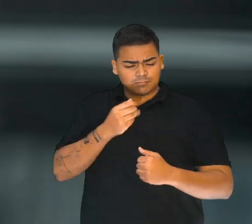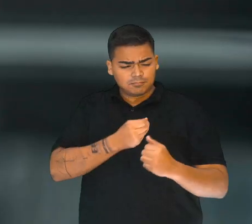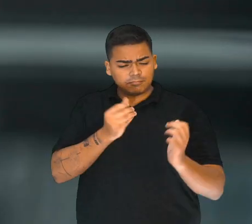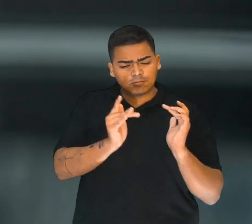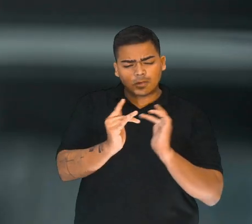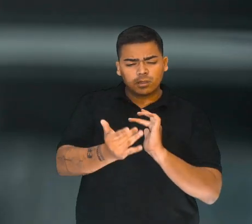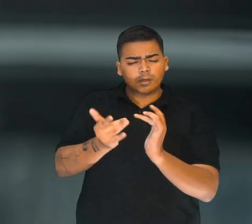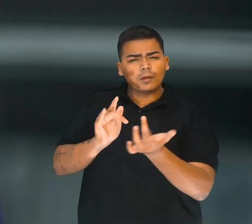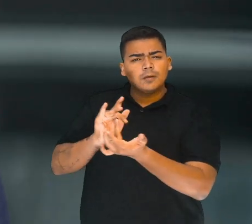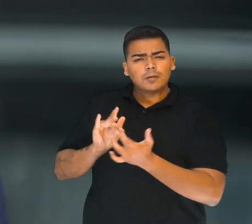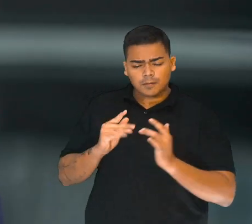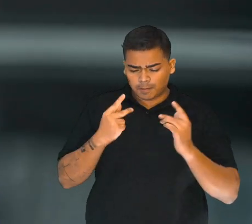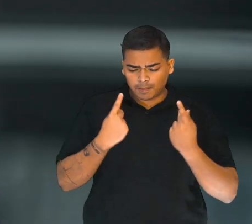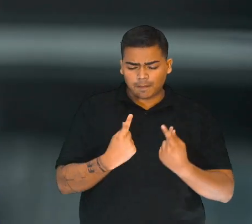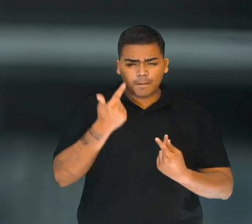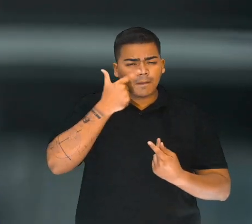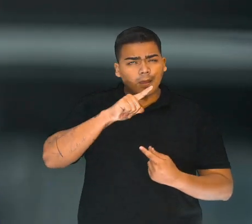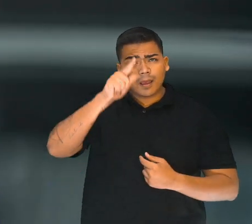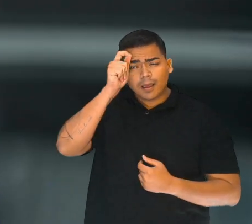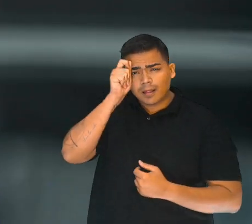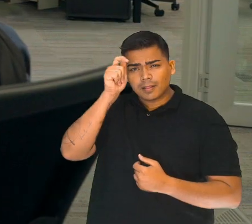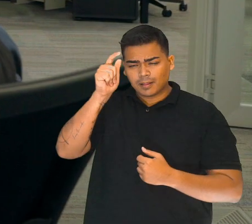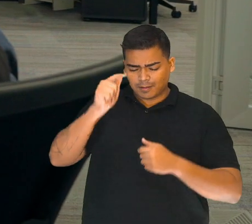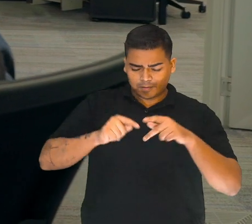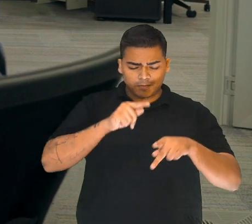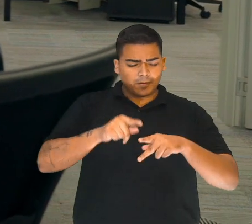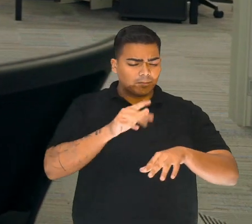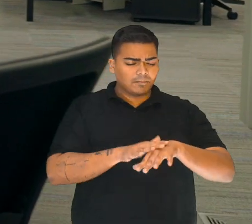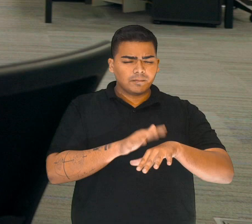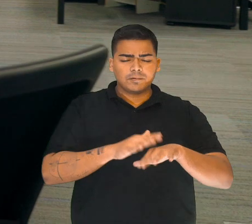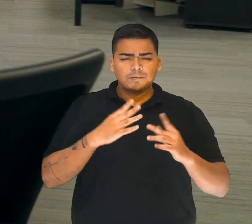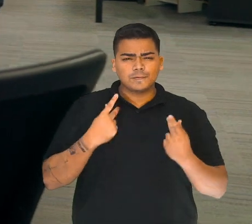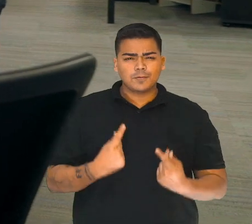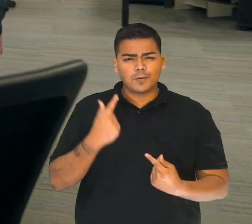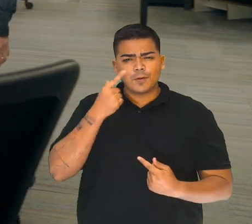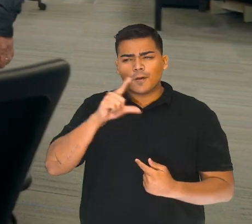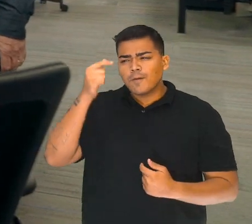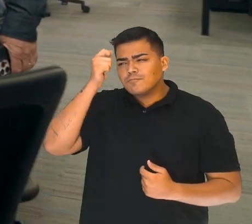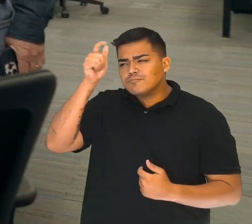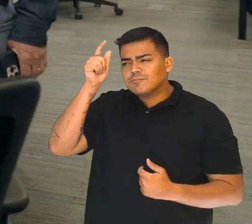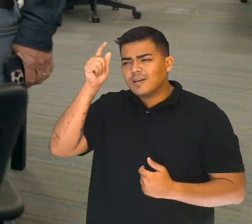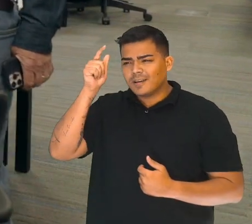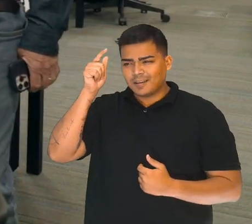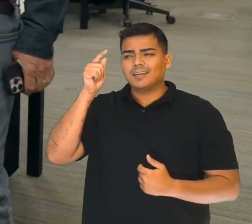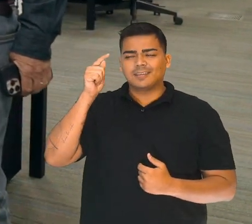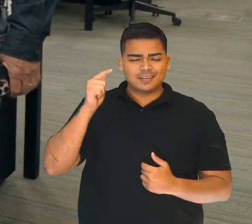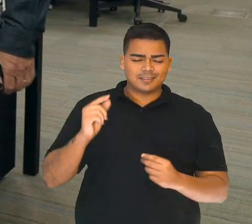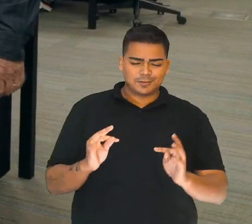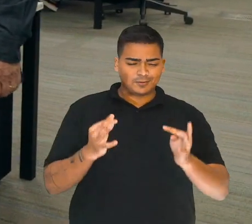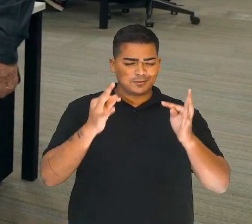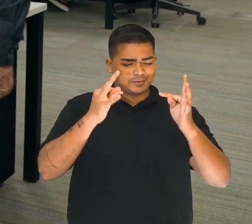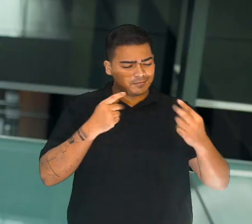pessoas, porque são as pessoas que criam as ideias, são as pessoas que a desenvolvem, e uma inovação só